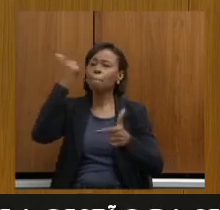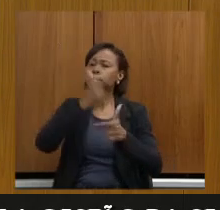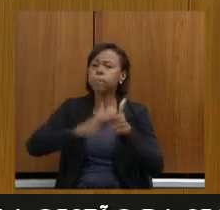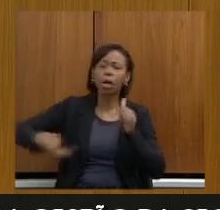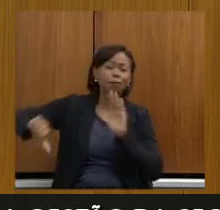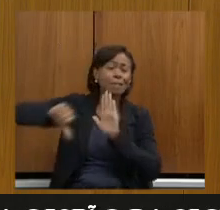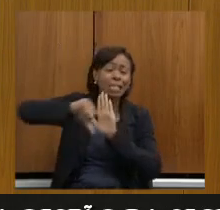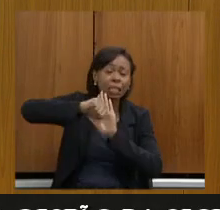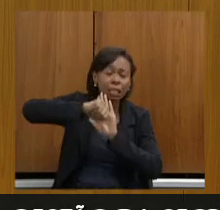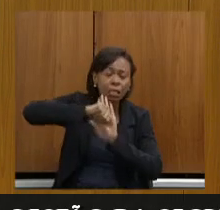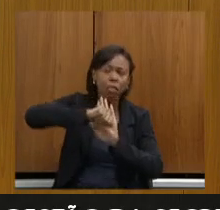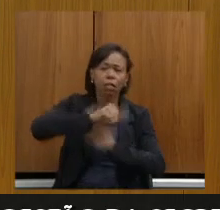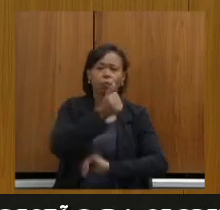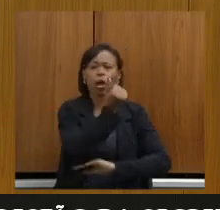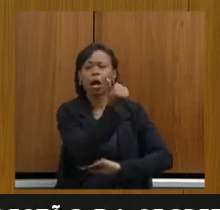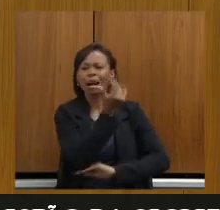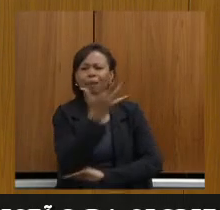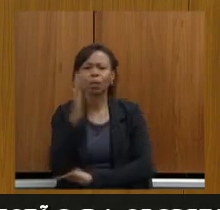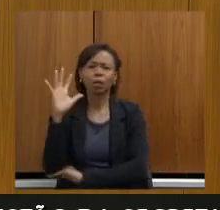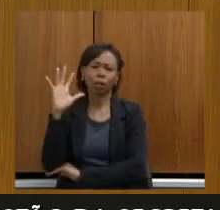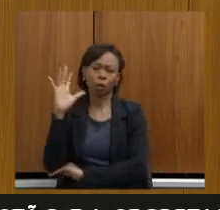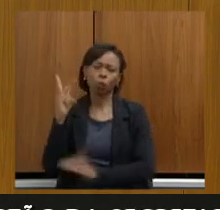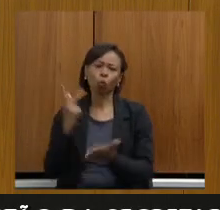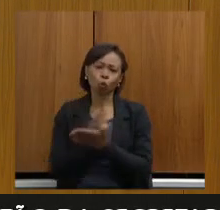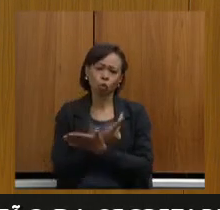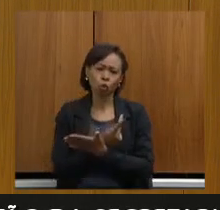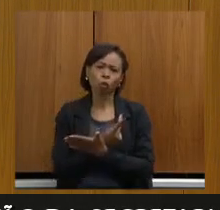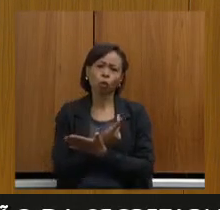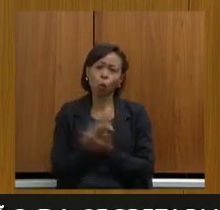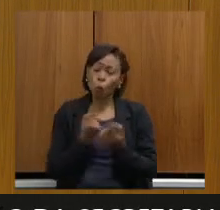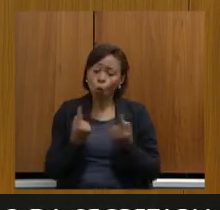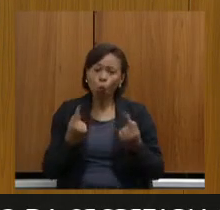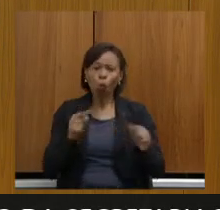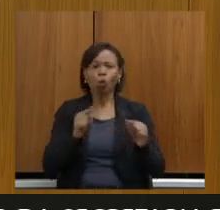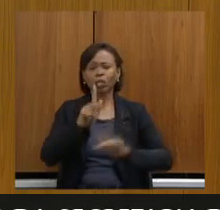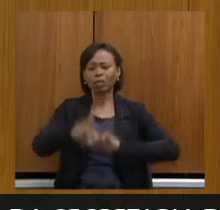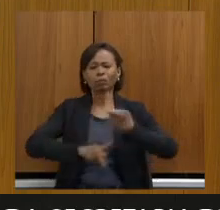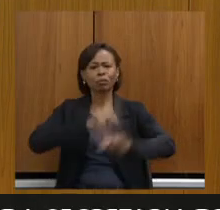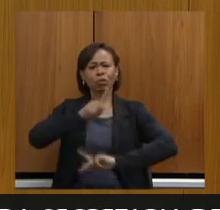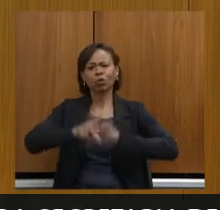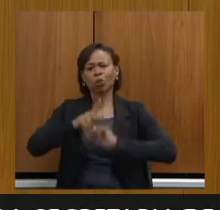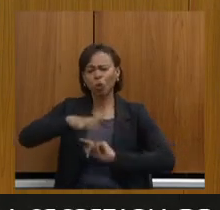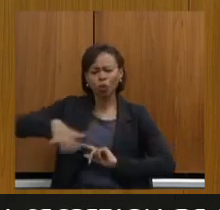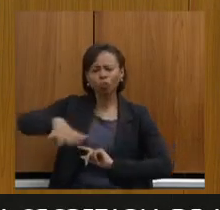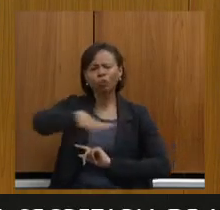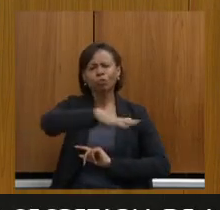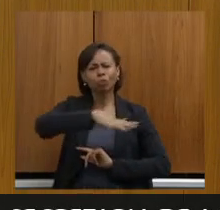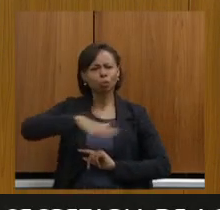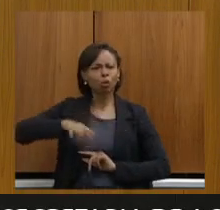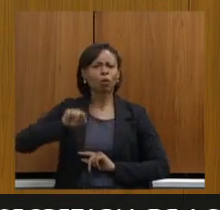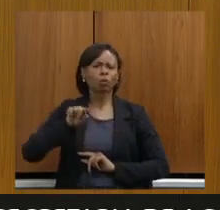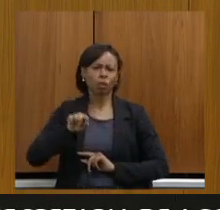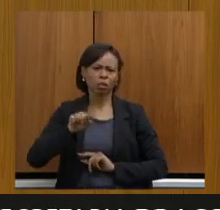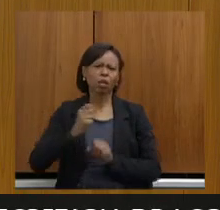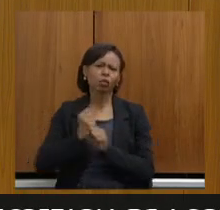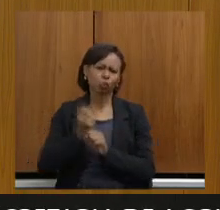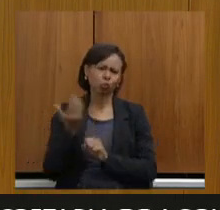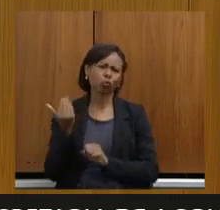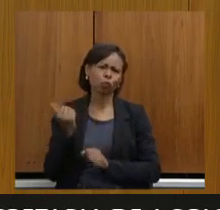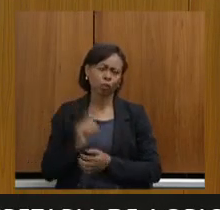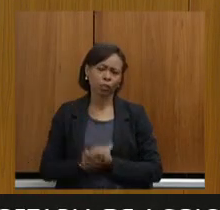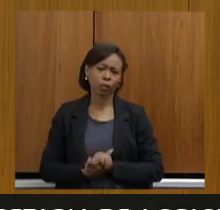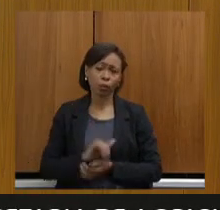e se cometeu e o Crime contra a humanidade daquele pessoal que mora lá que se cometeu nos últimos nos últimos anos